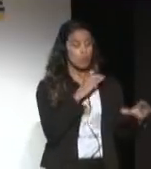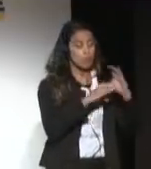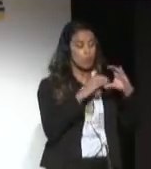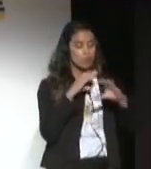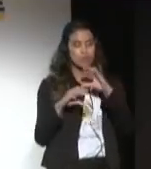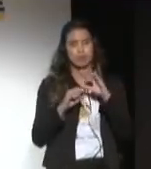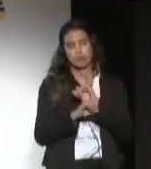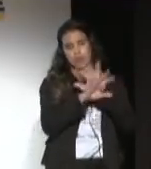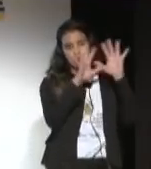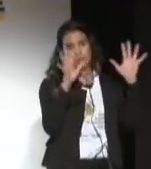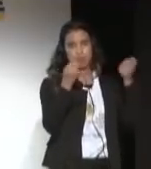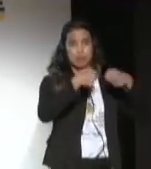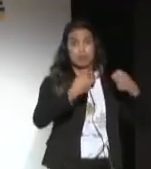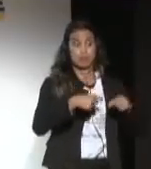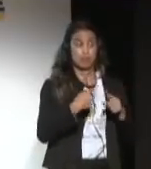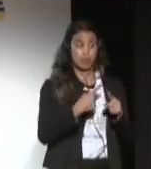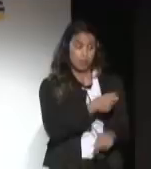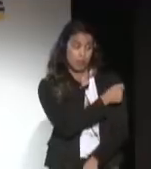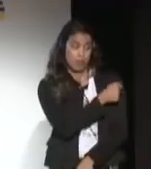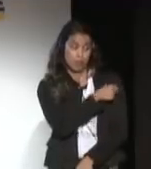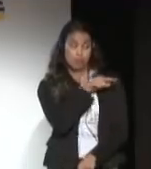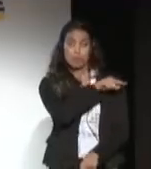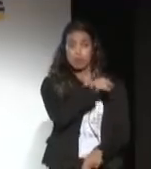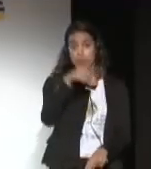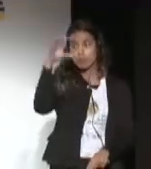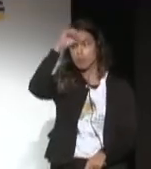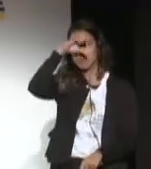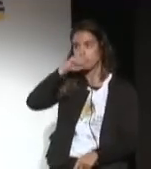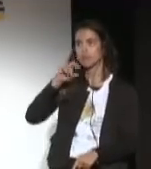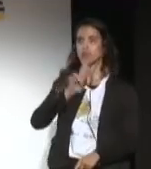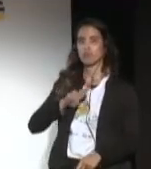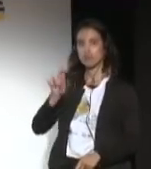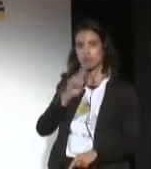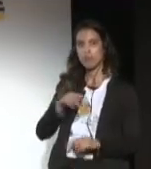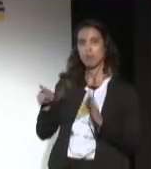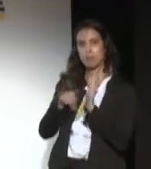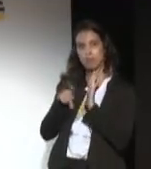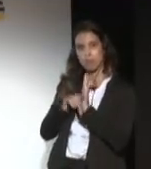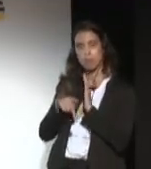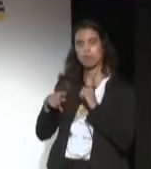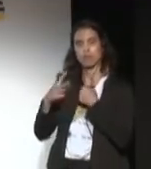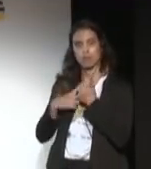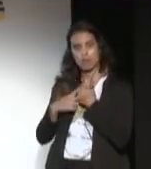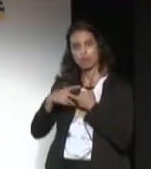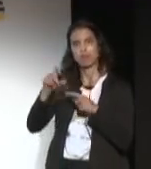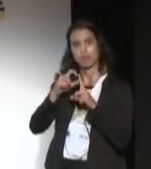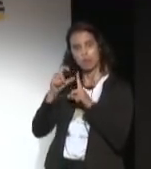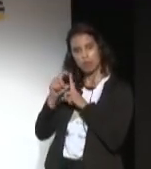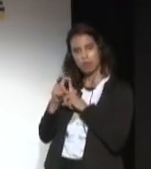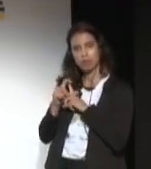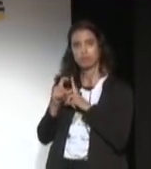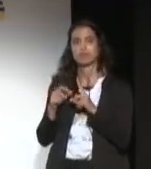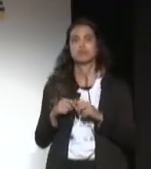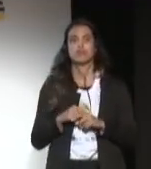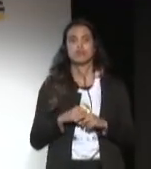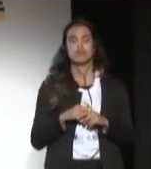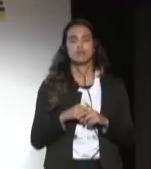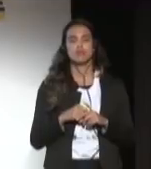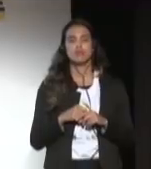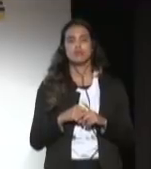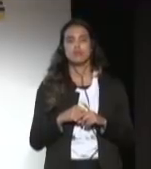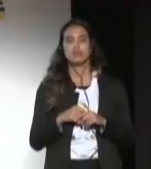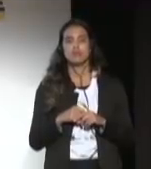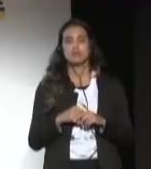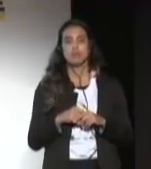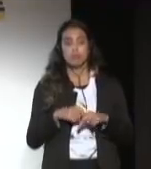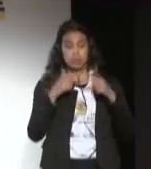comunicação. Assim, os alunos aprendem através do próprio uso de linguagem. Conforme você aprende e usa a linguagem,